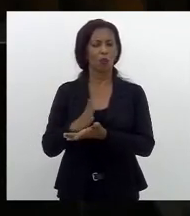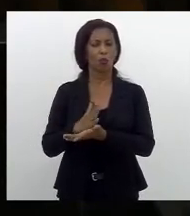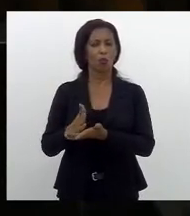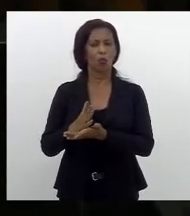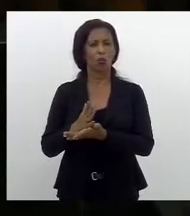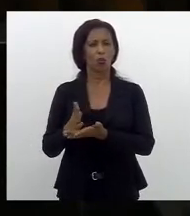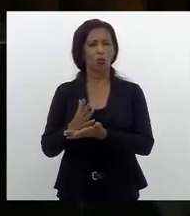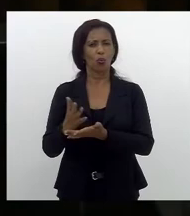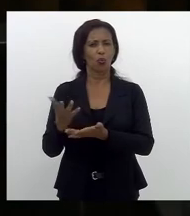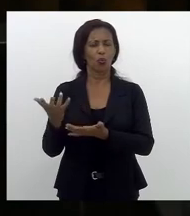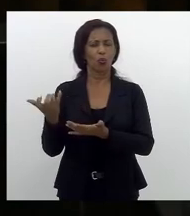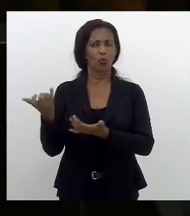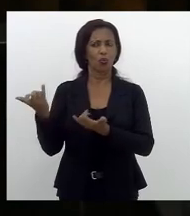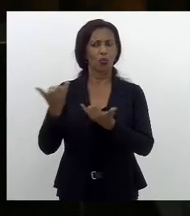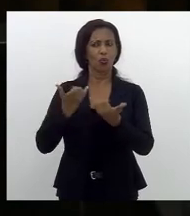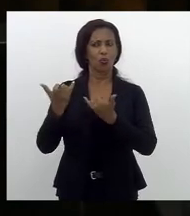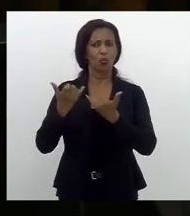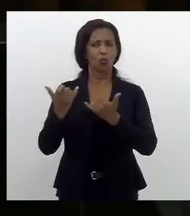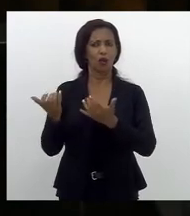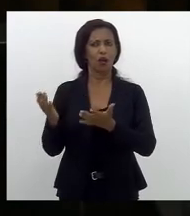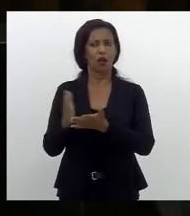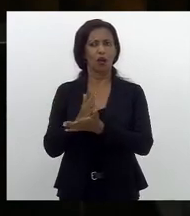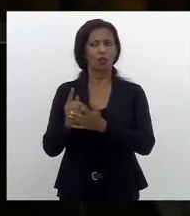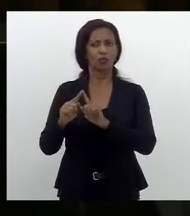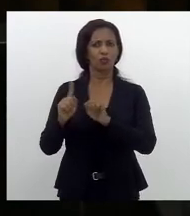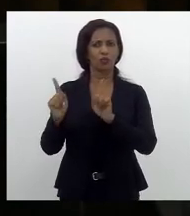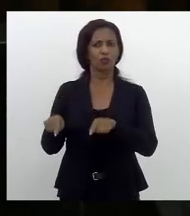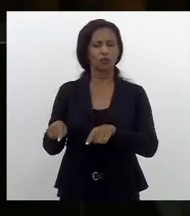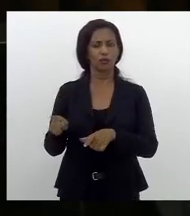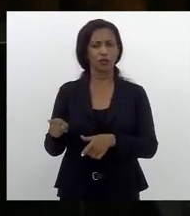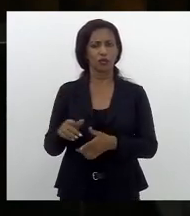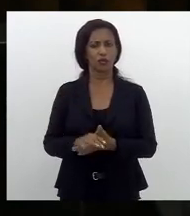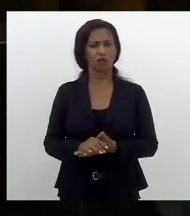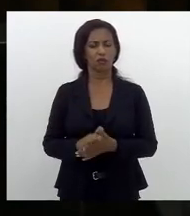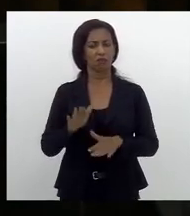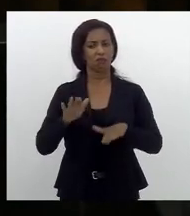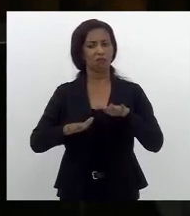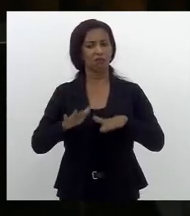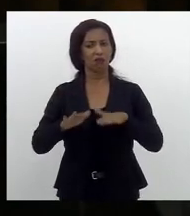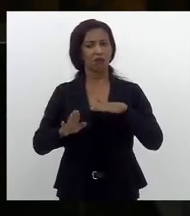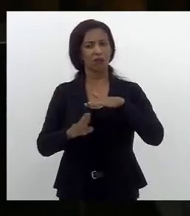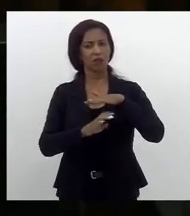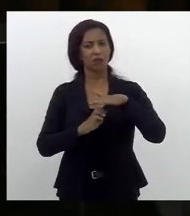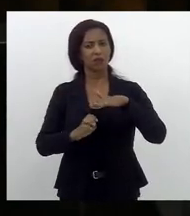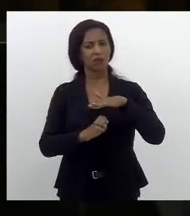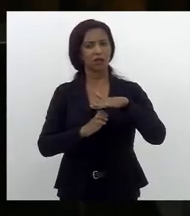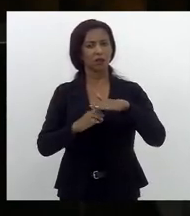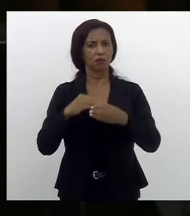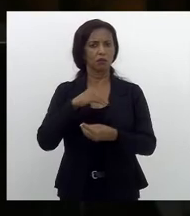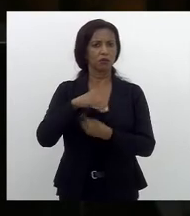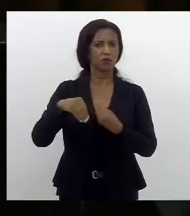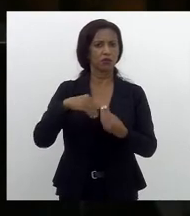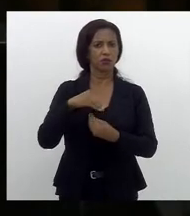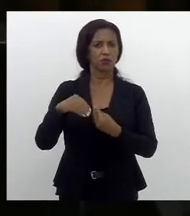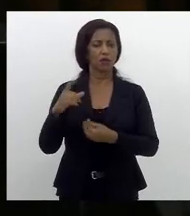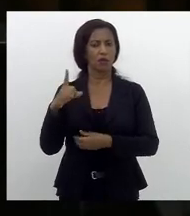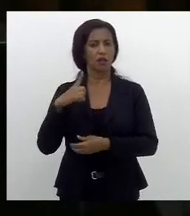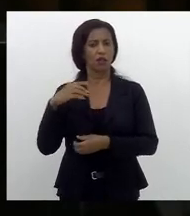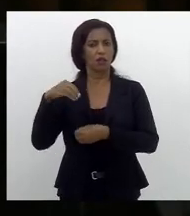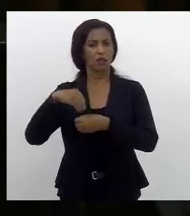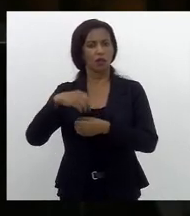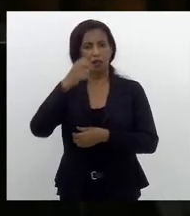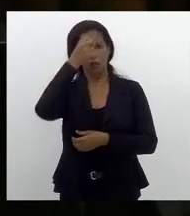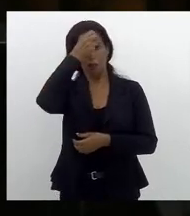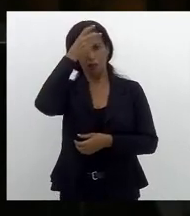algumas denúncias de alguns funcionários, né, de talvez a empresa mista que tem dentro da Prefeitura do